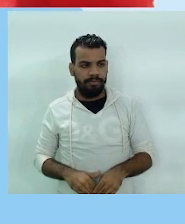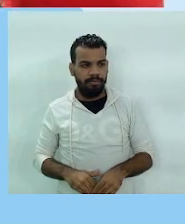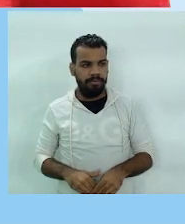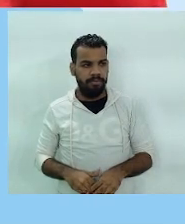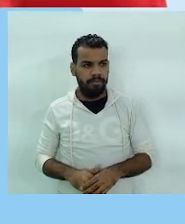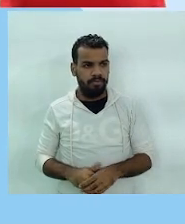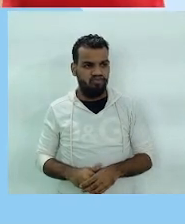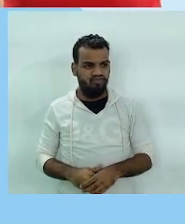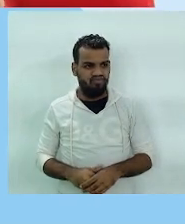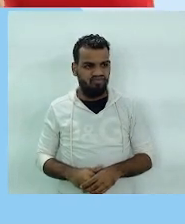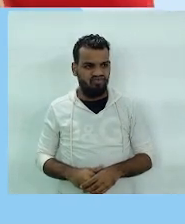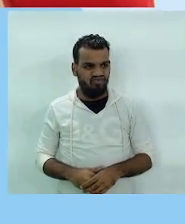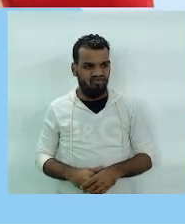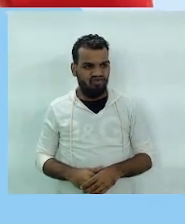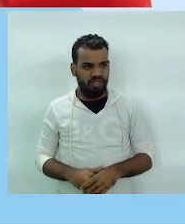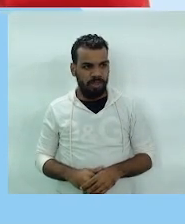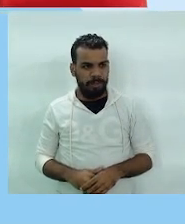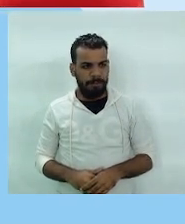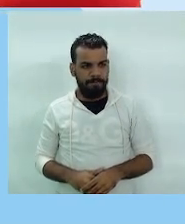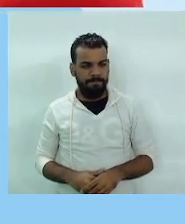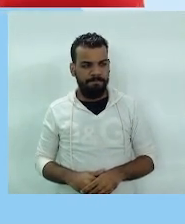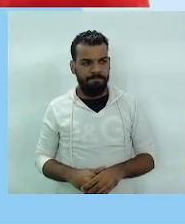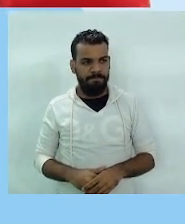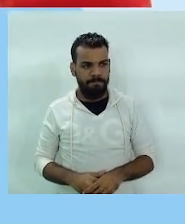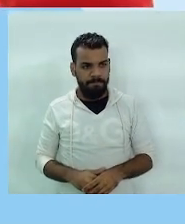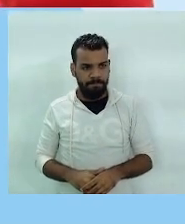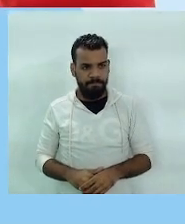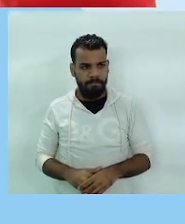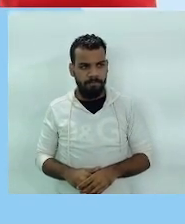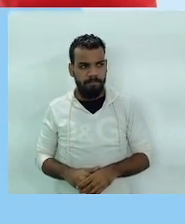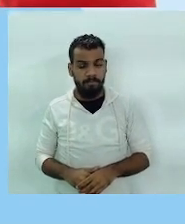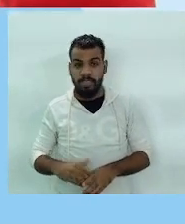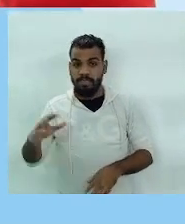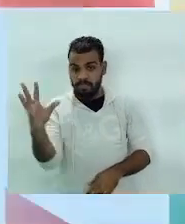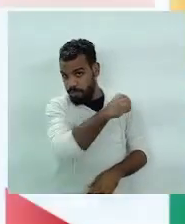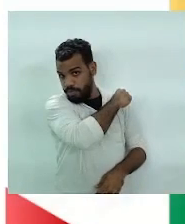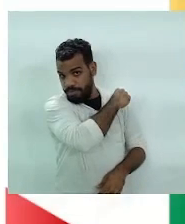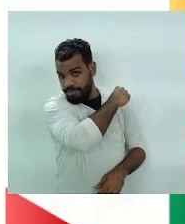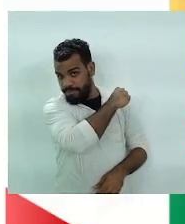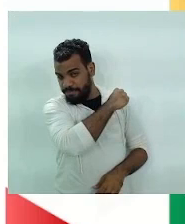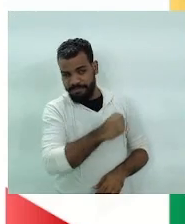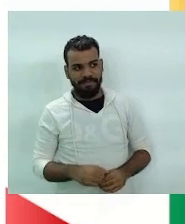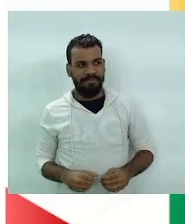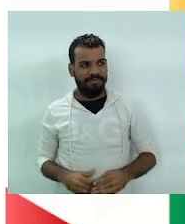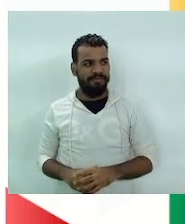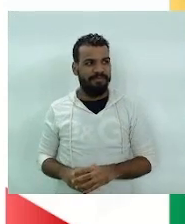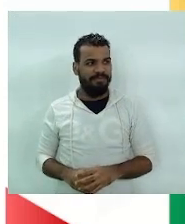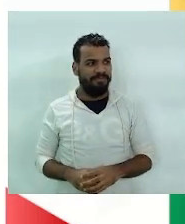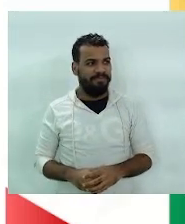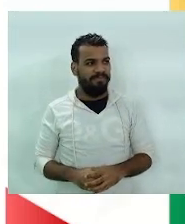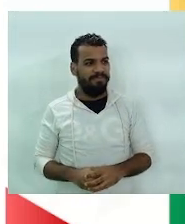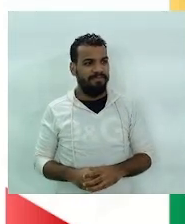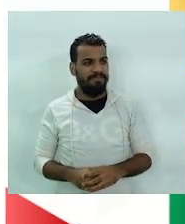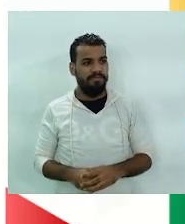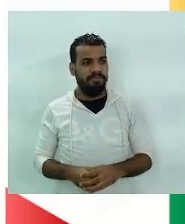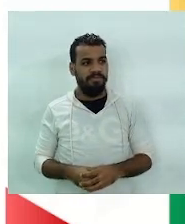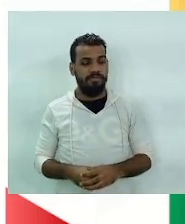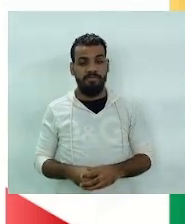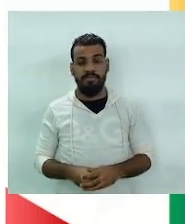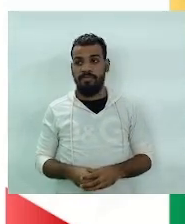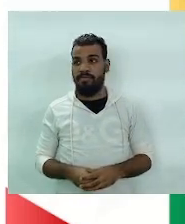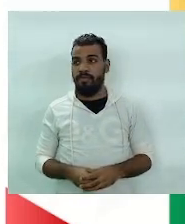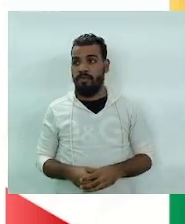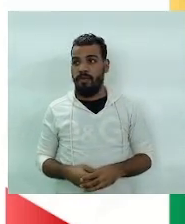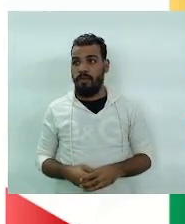Vamos lá, na próxima tela. Marcas e vestígios. As pegadas, tocas, ninhos